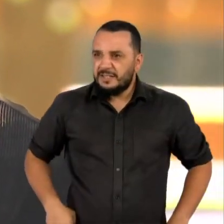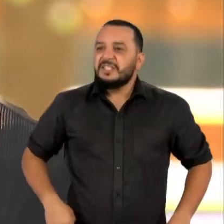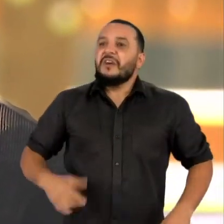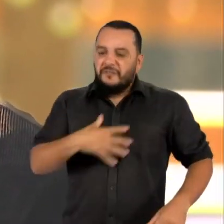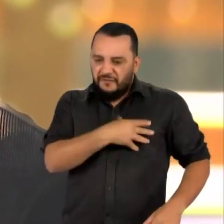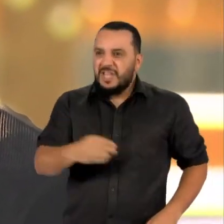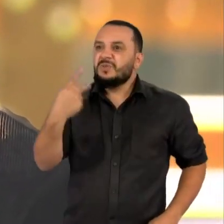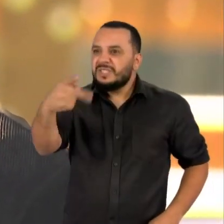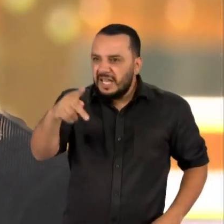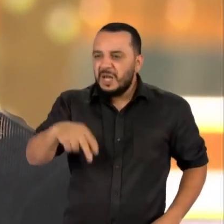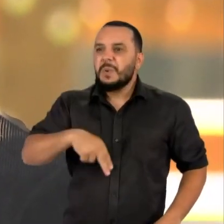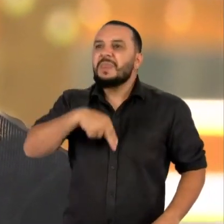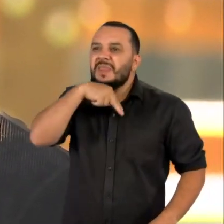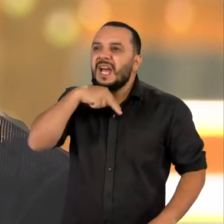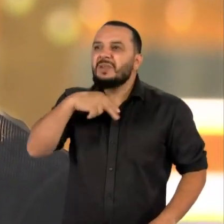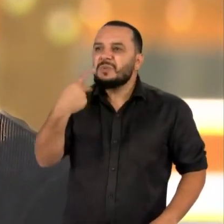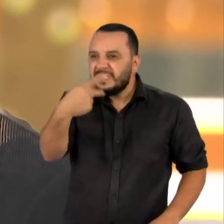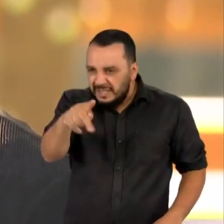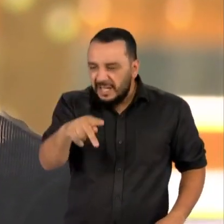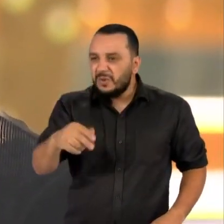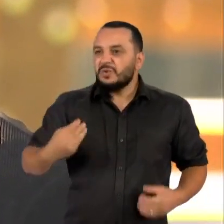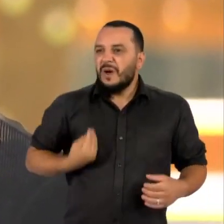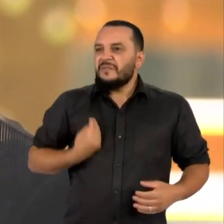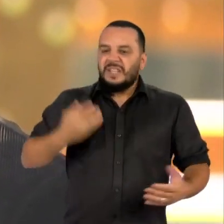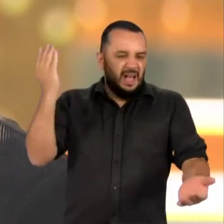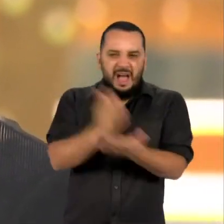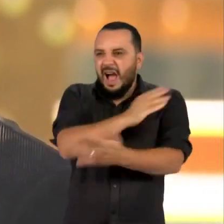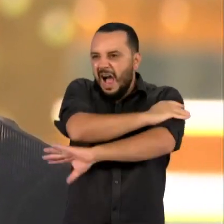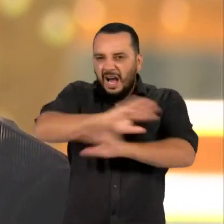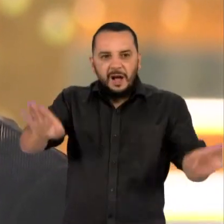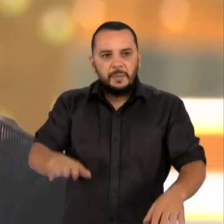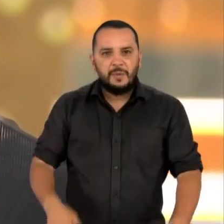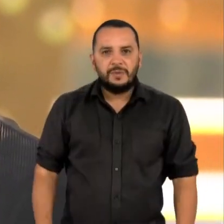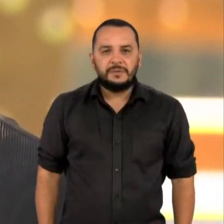filho seu neto sua vida acabou